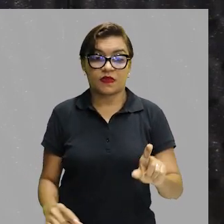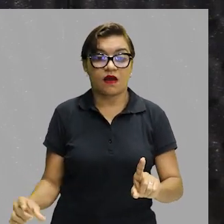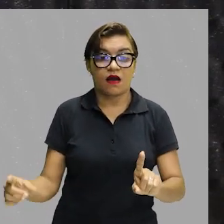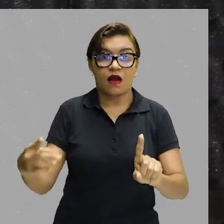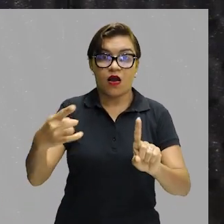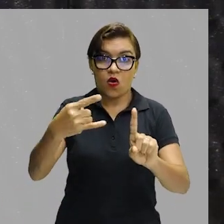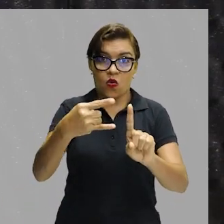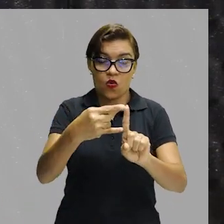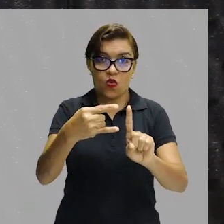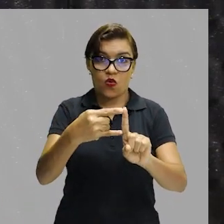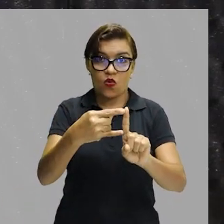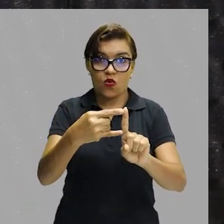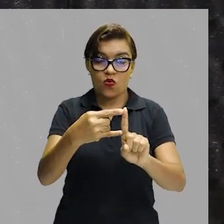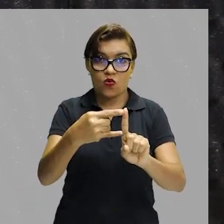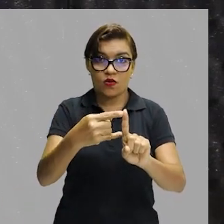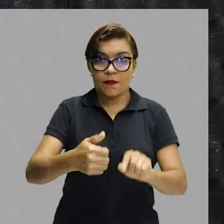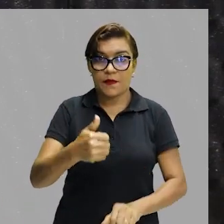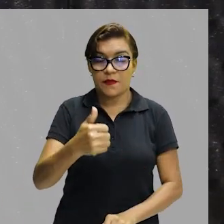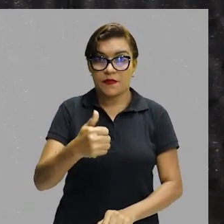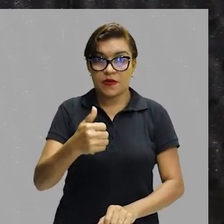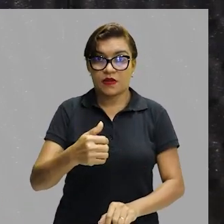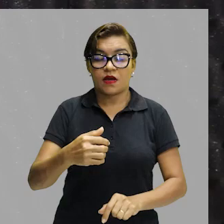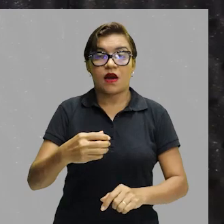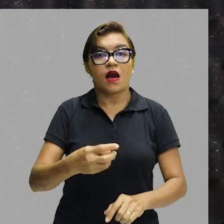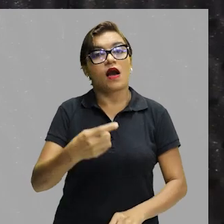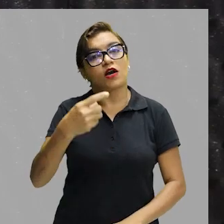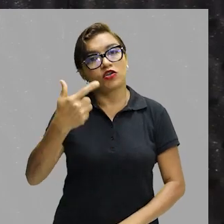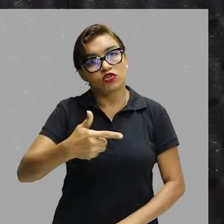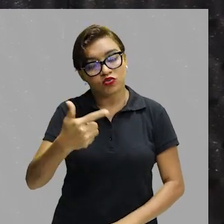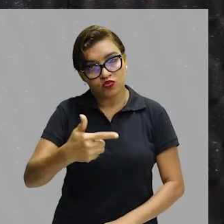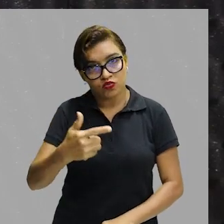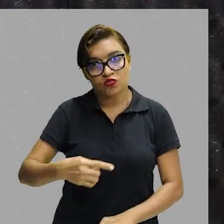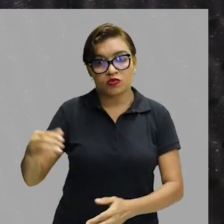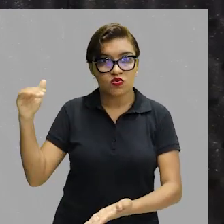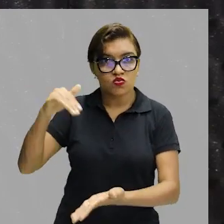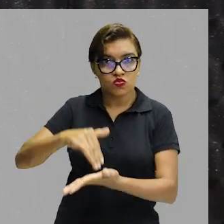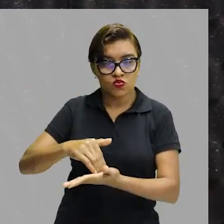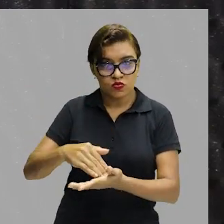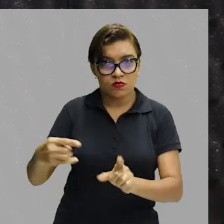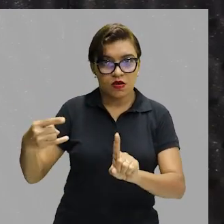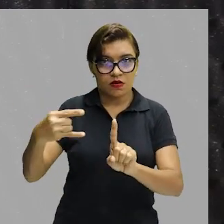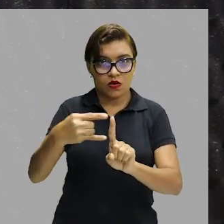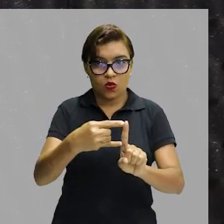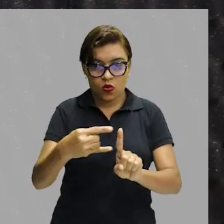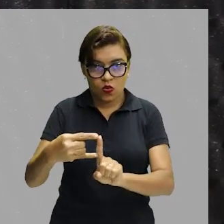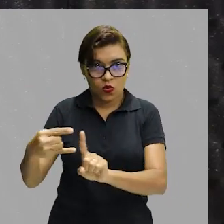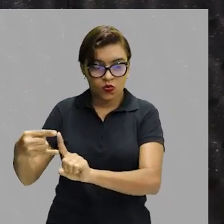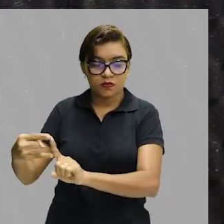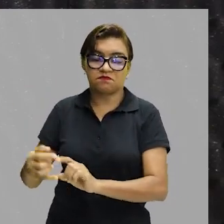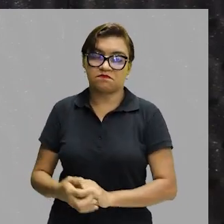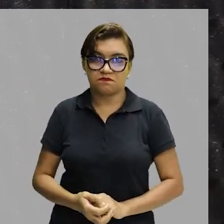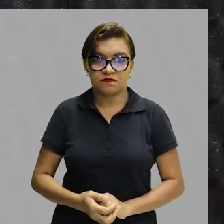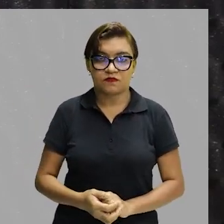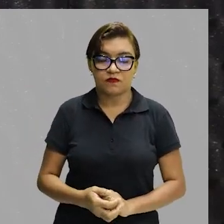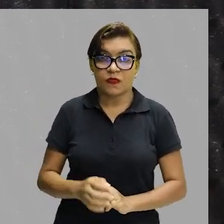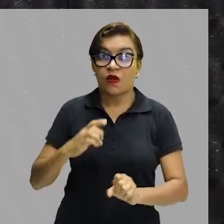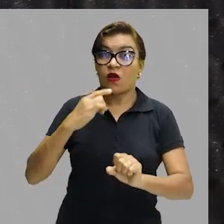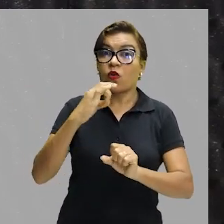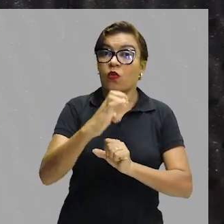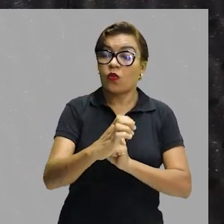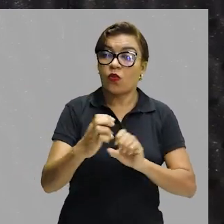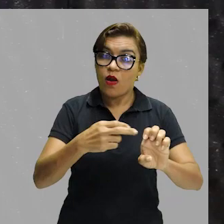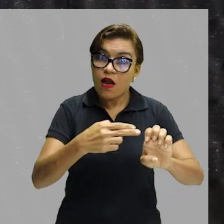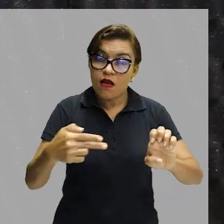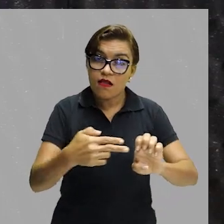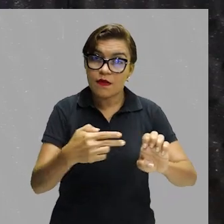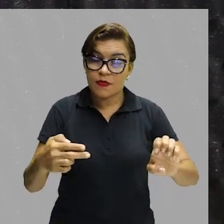colunas da tabela periódica. Os elementos que estão agrupados no meio da tabela periódica, eles estão localizados